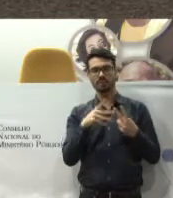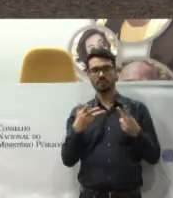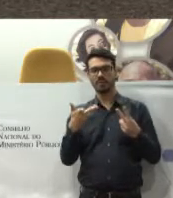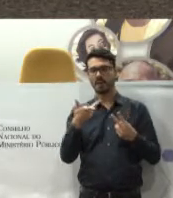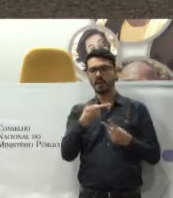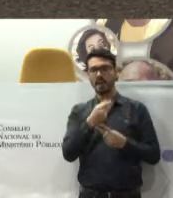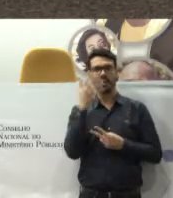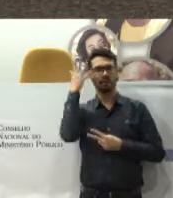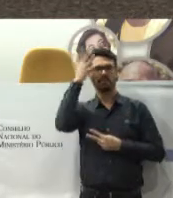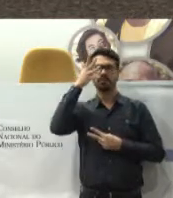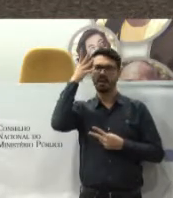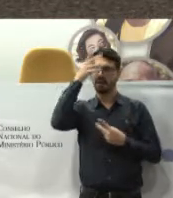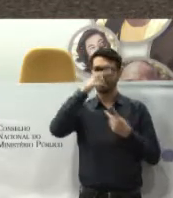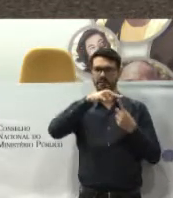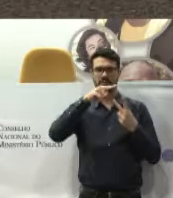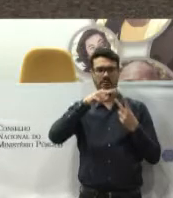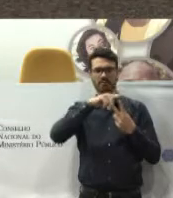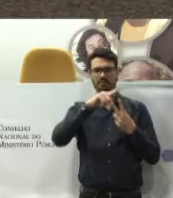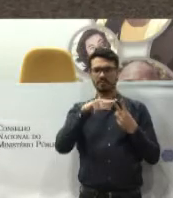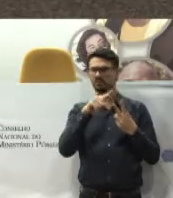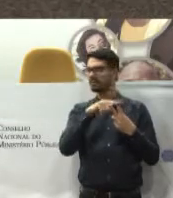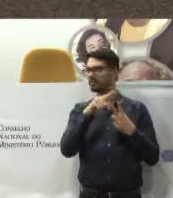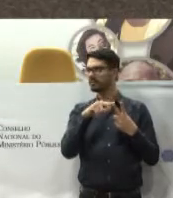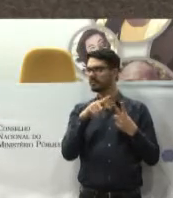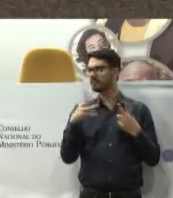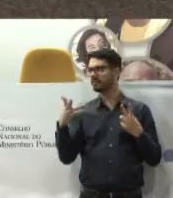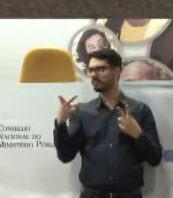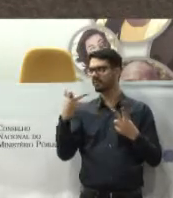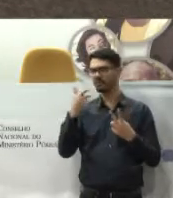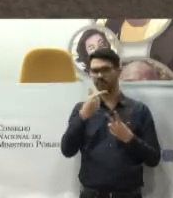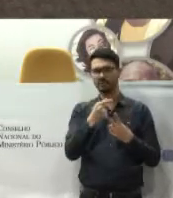palestras, duas exposições que enriqueceram muito